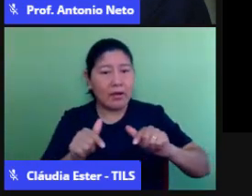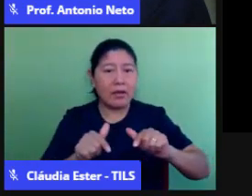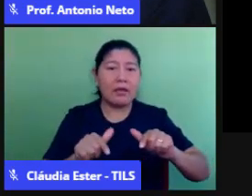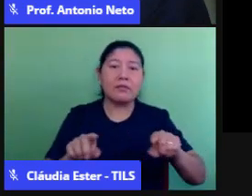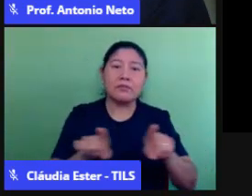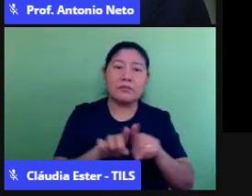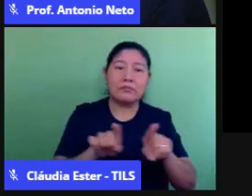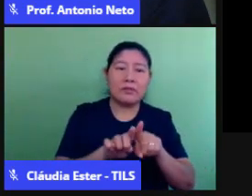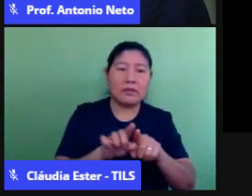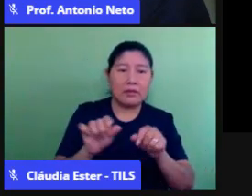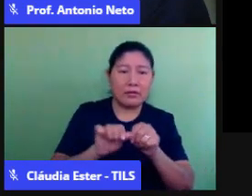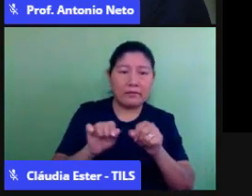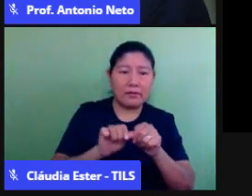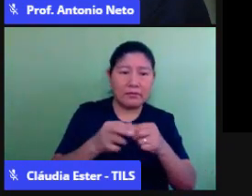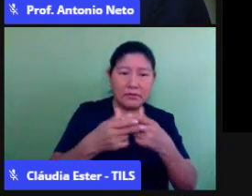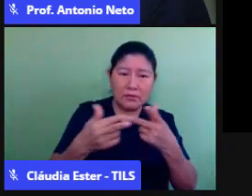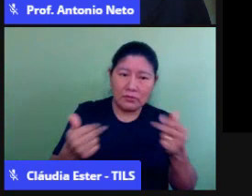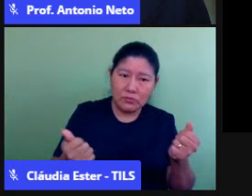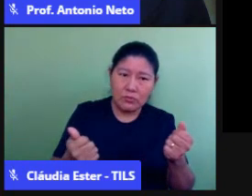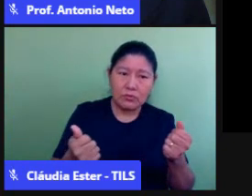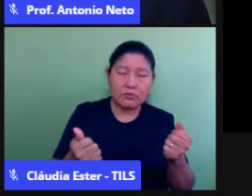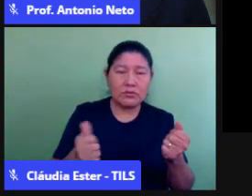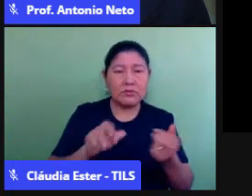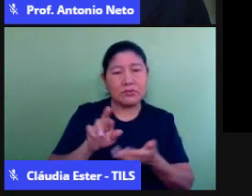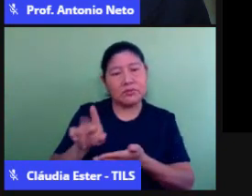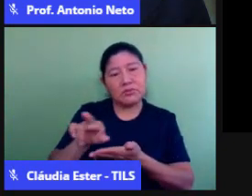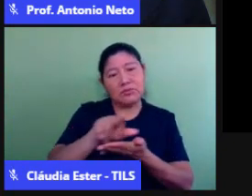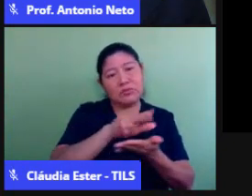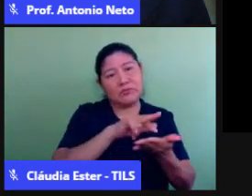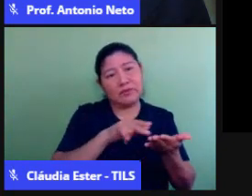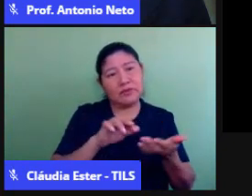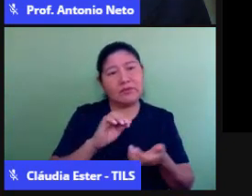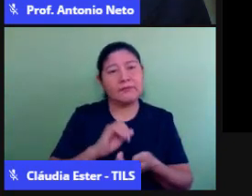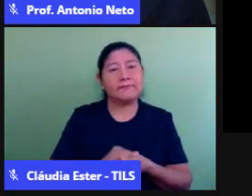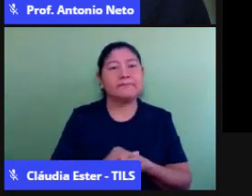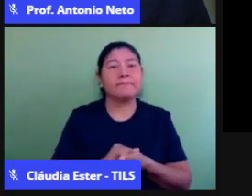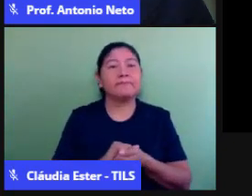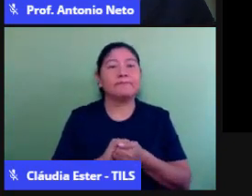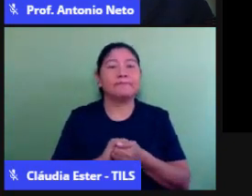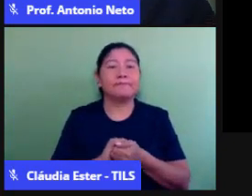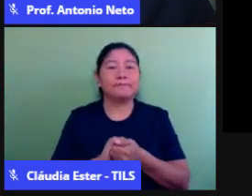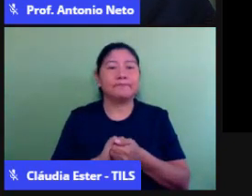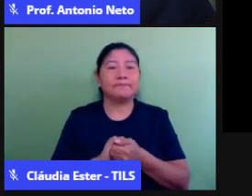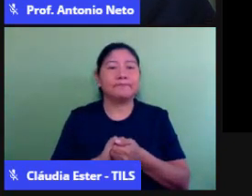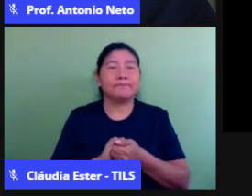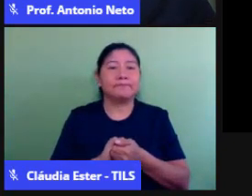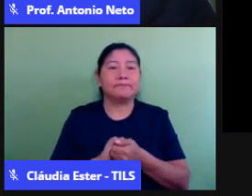E de... me escapou a palavra agora.